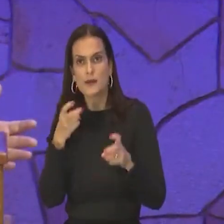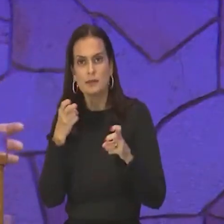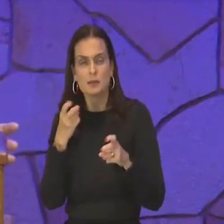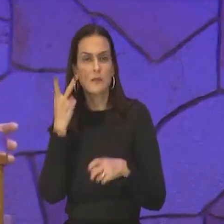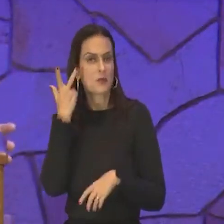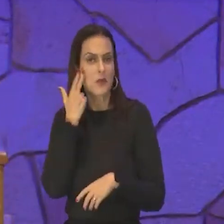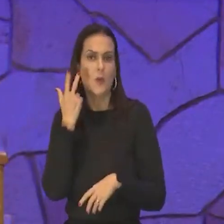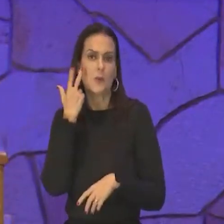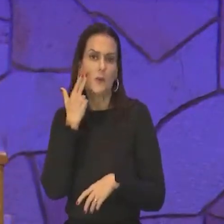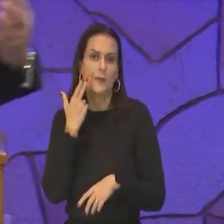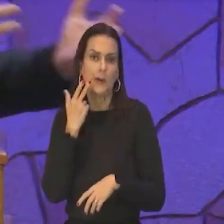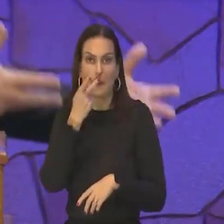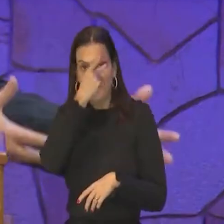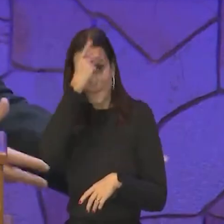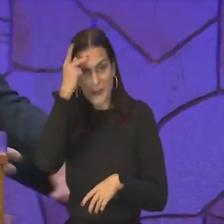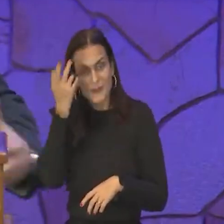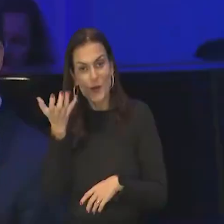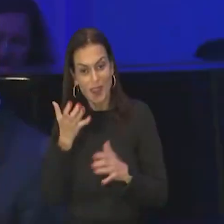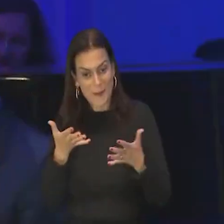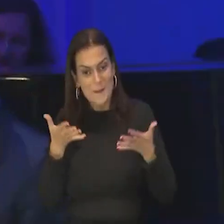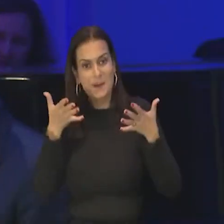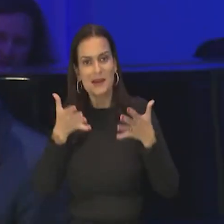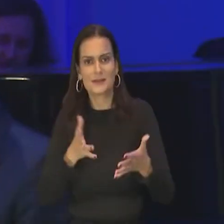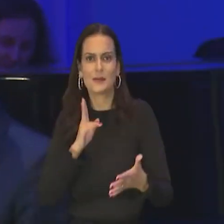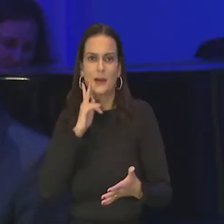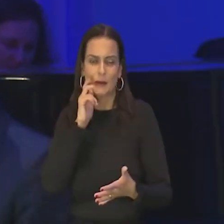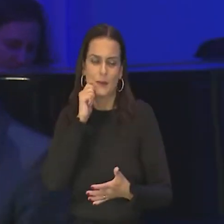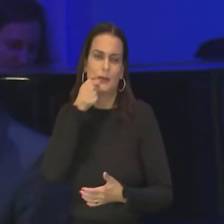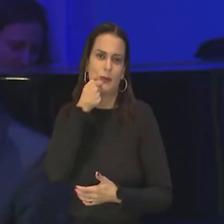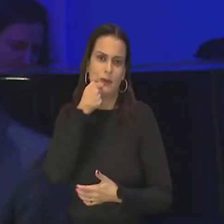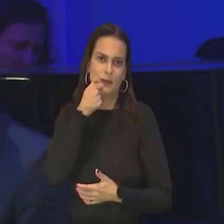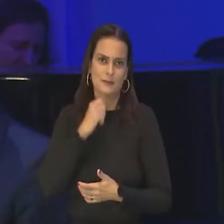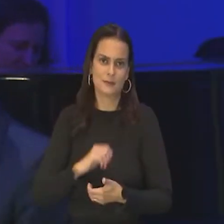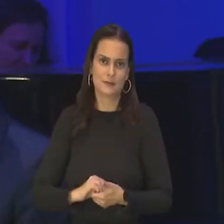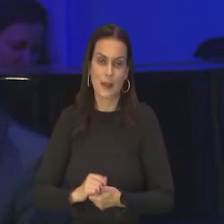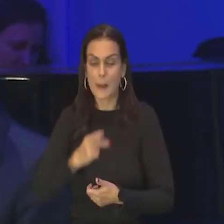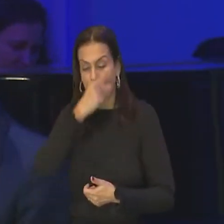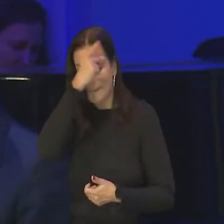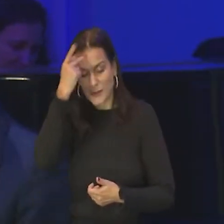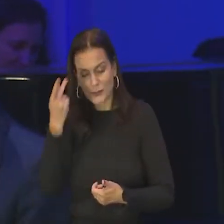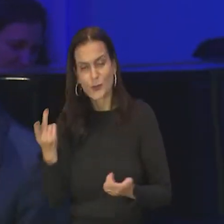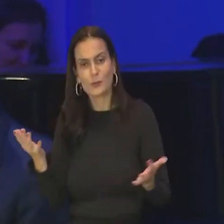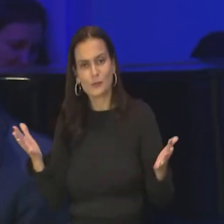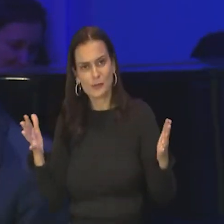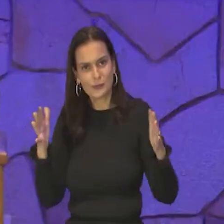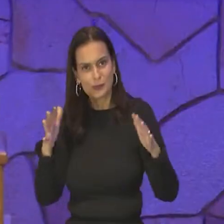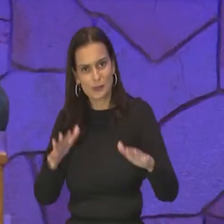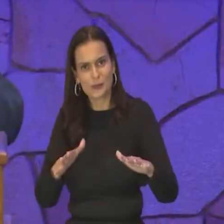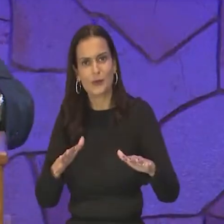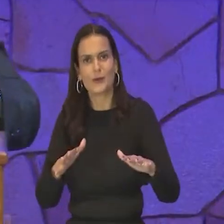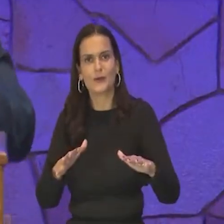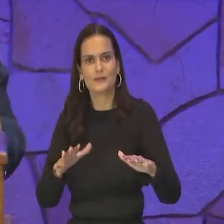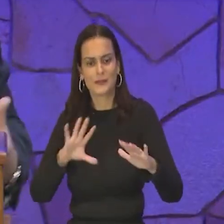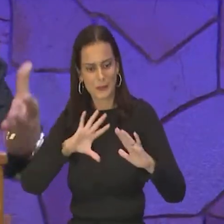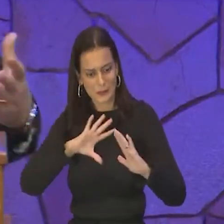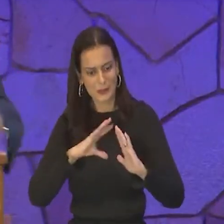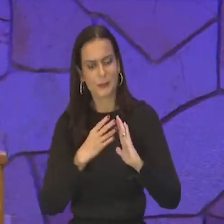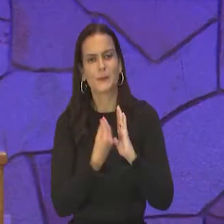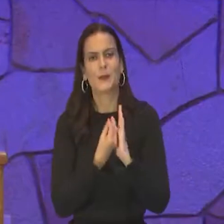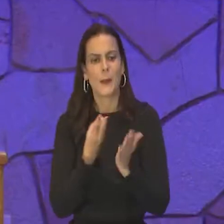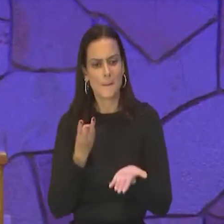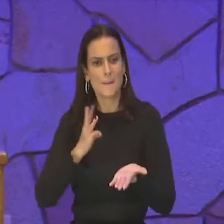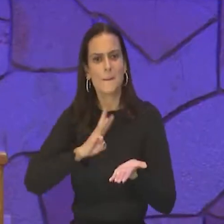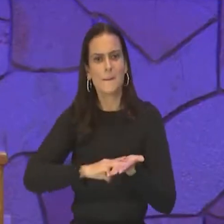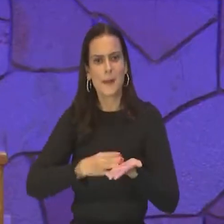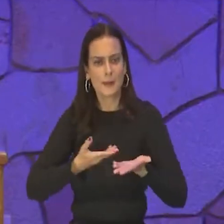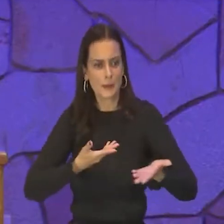natural. As pessoas querem participar da ceia do Senhor, as pessoas querem fazer parte do corpo, como membros somos uns